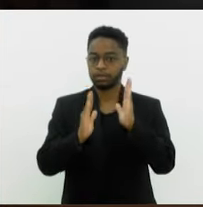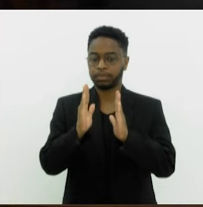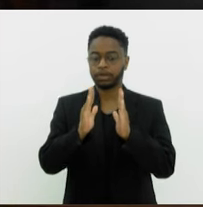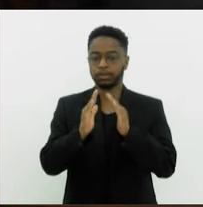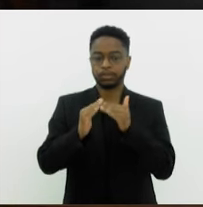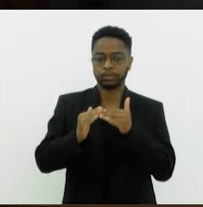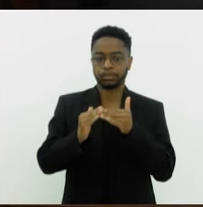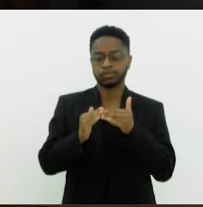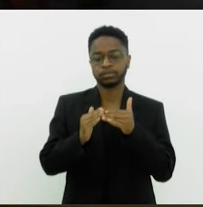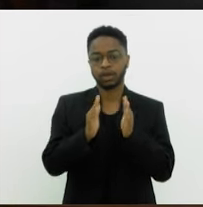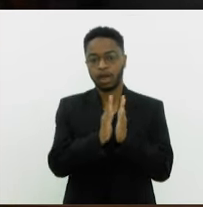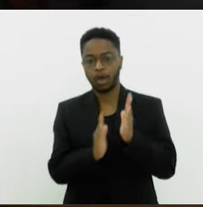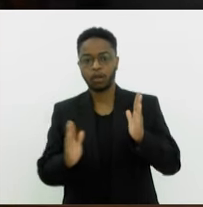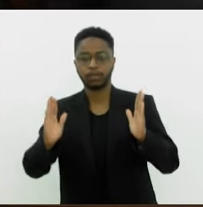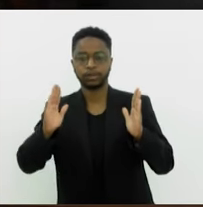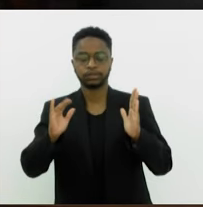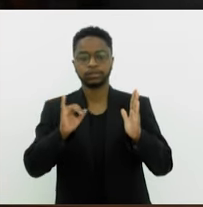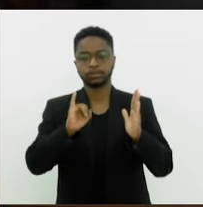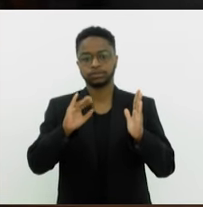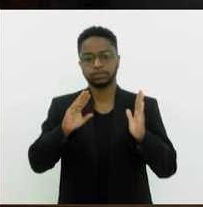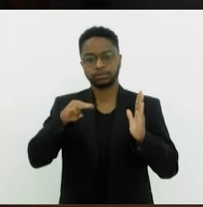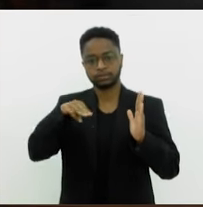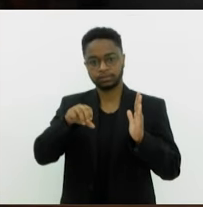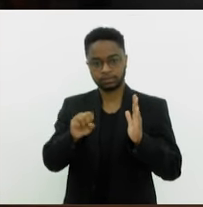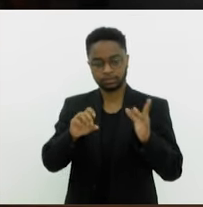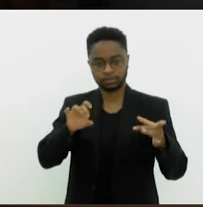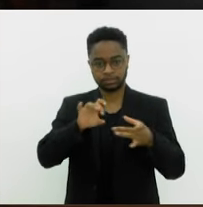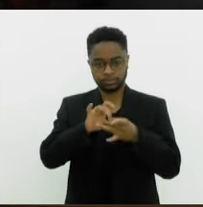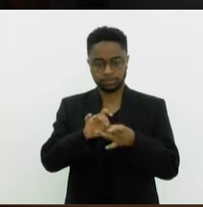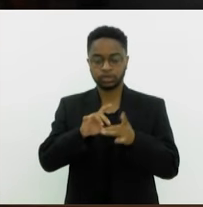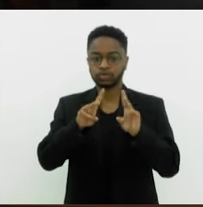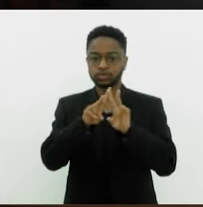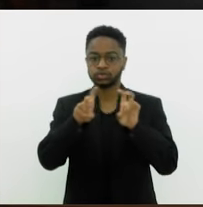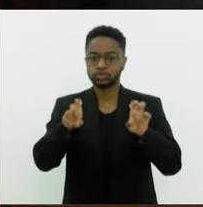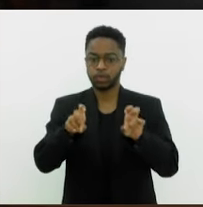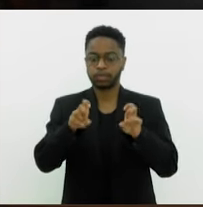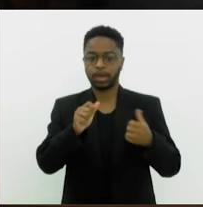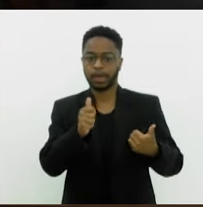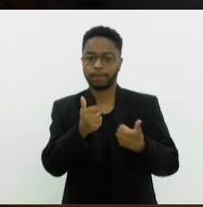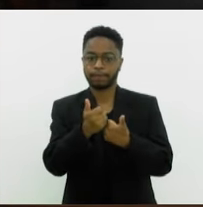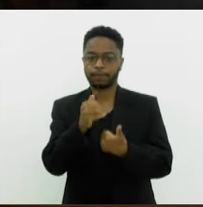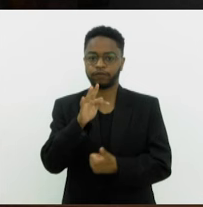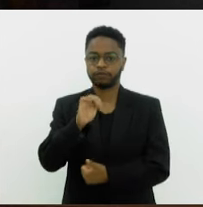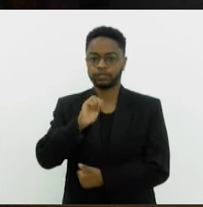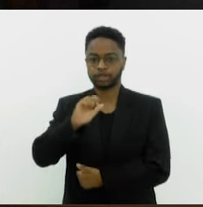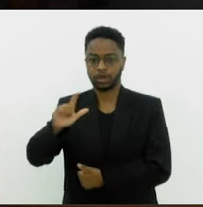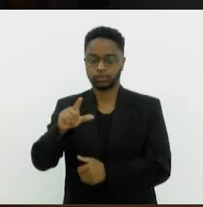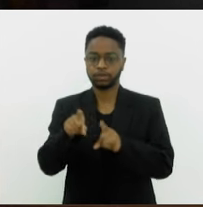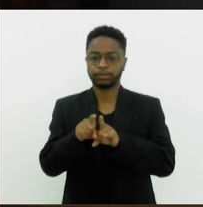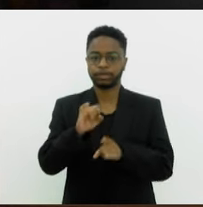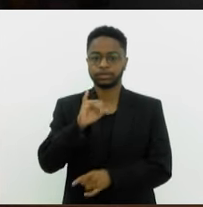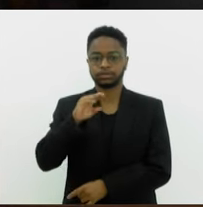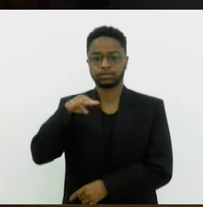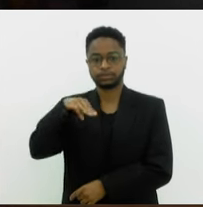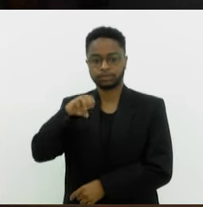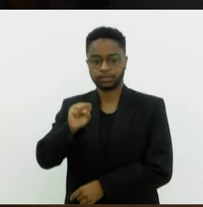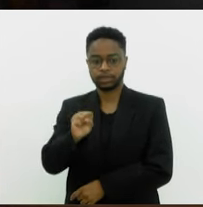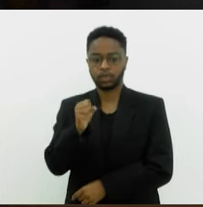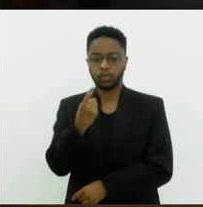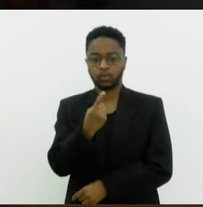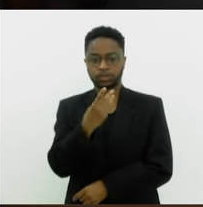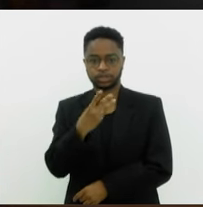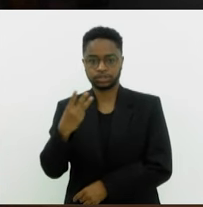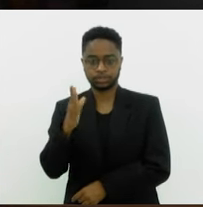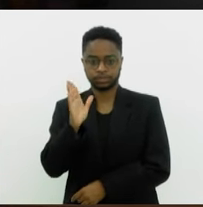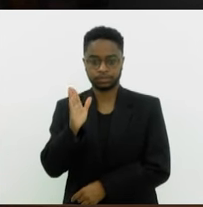disposições de convênios ICMS que dispõem sobre benefícios fiscais. E o convênio ICMS número 133, de